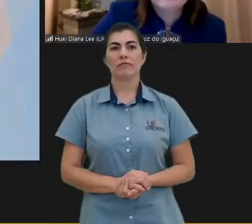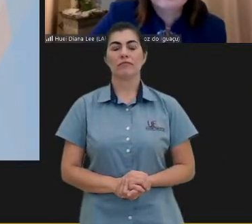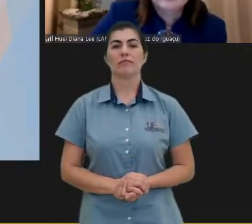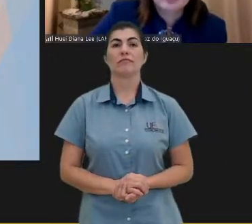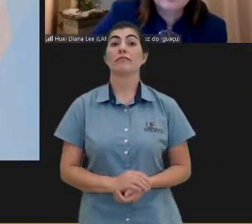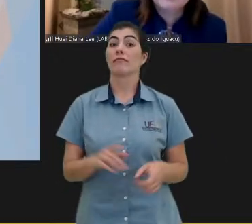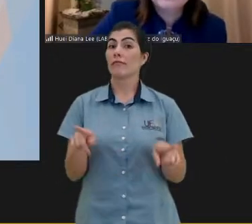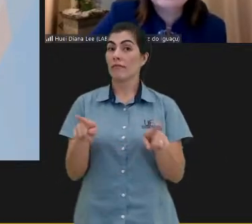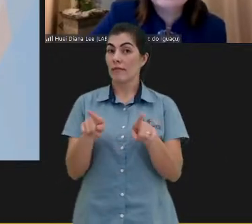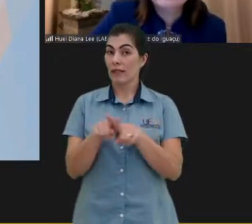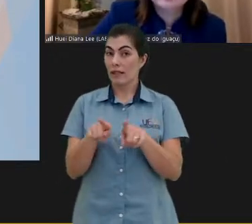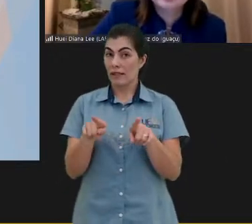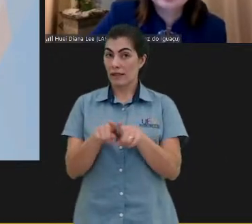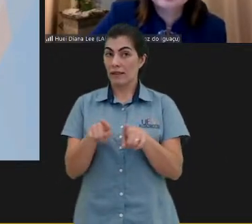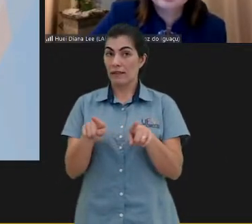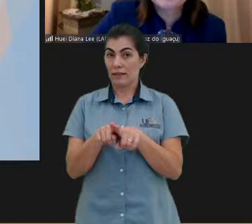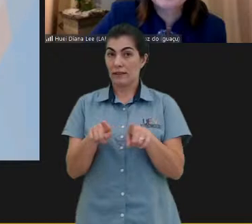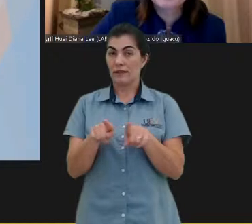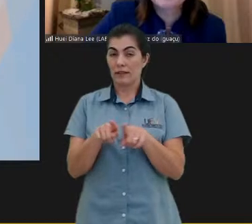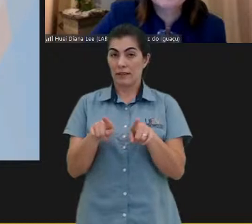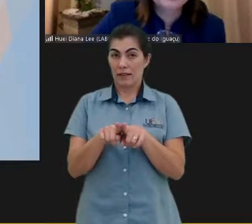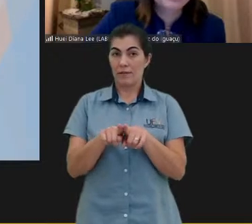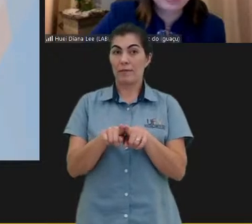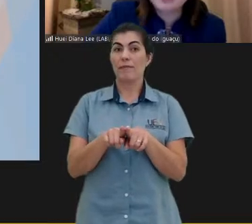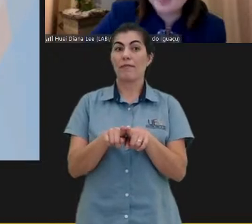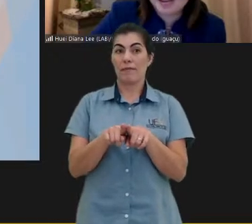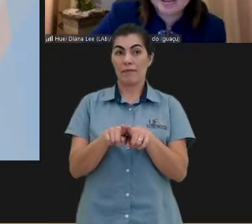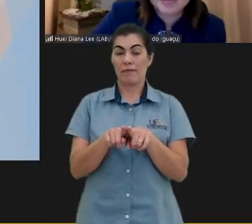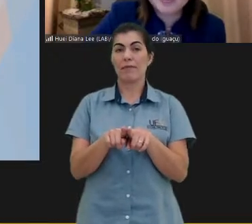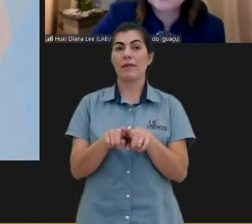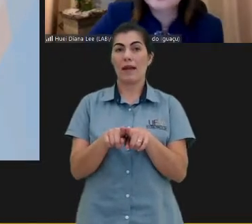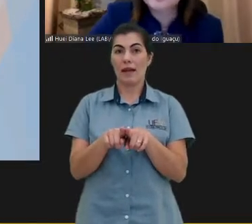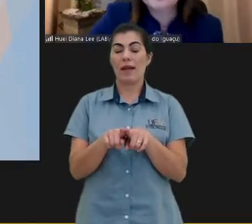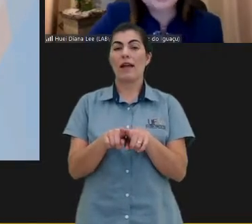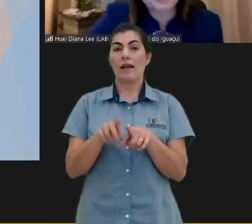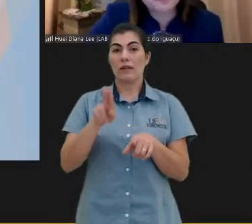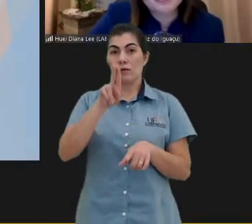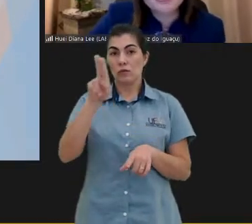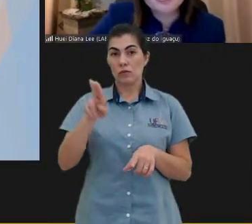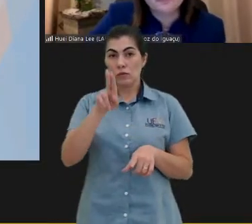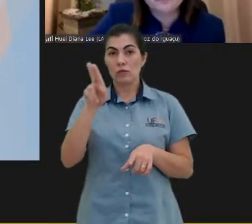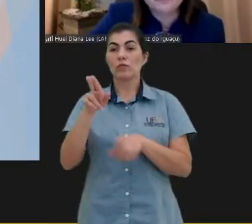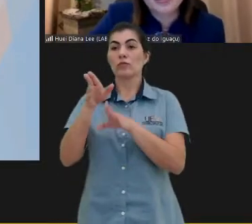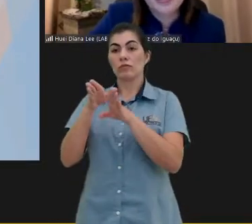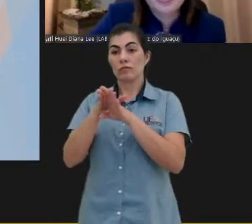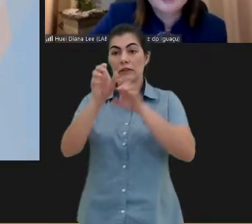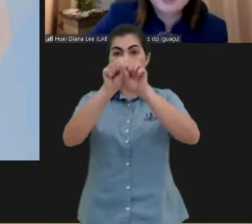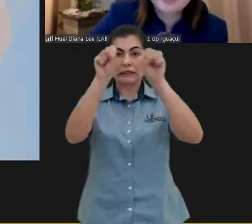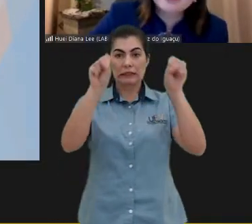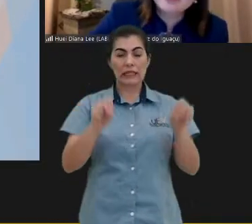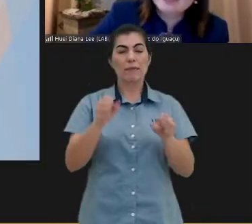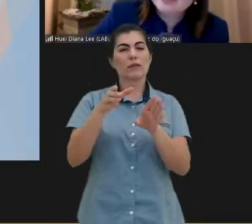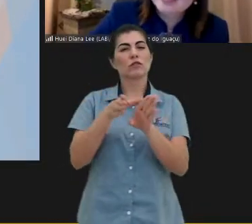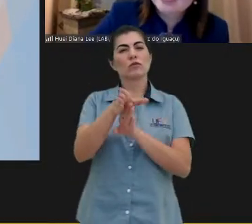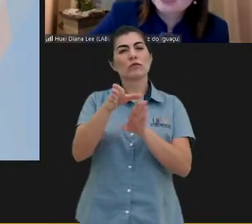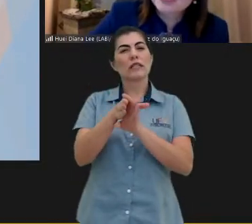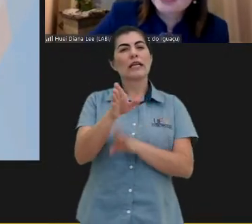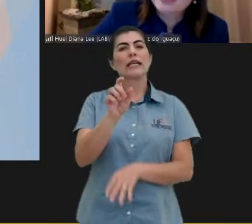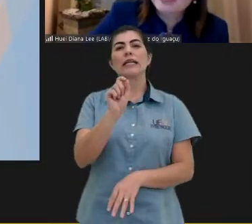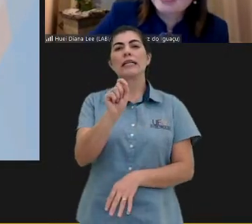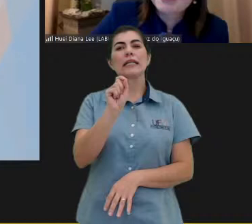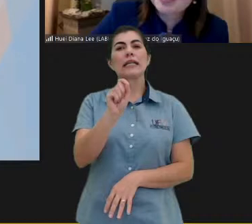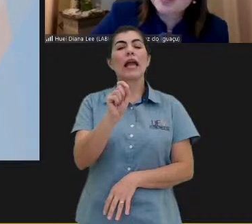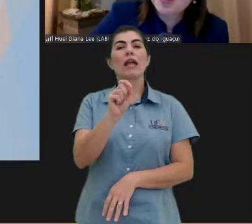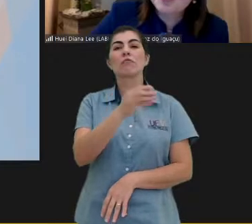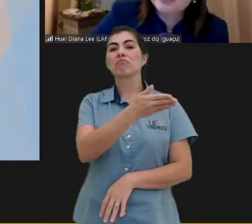Ainda tem uma aplicação que a gente está exposto diariamente, que são sistemas de recomendação. Quem aqui